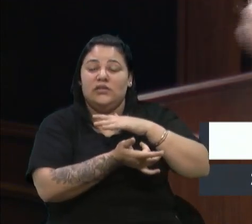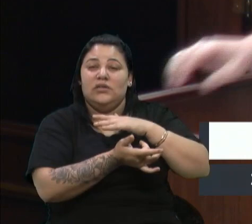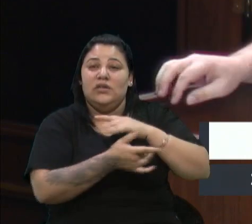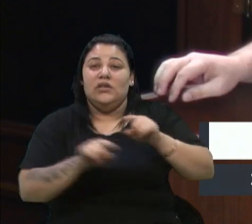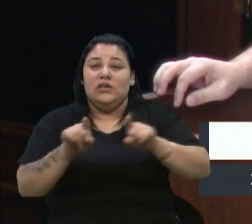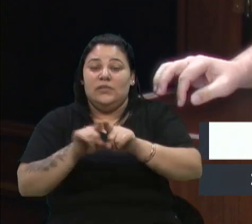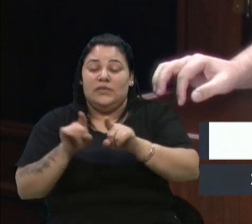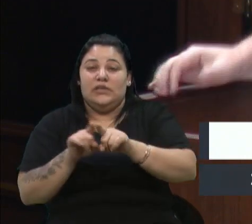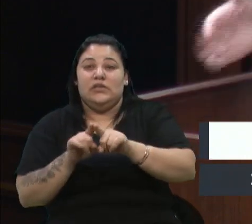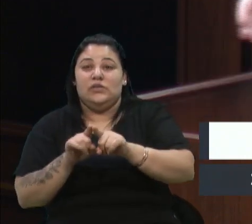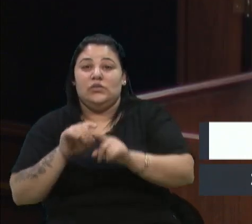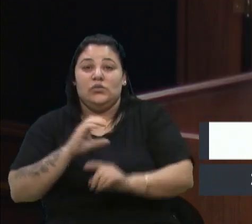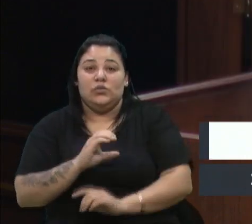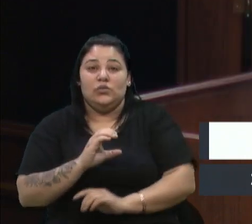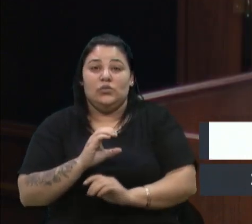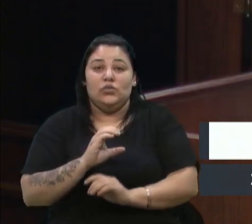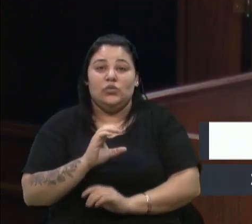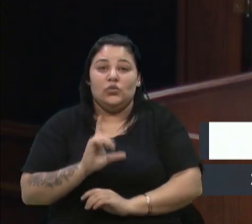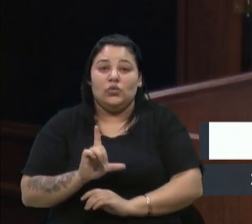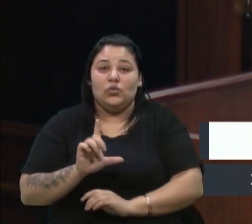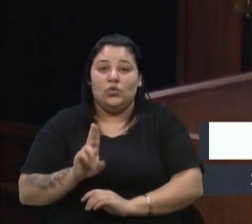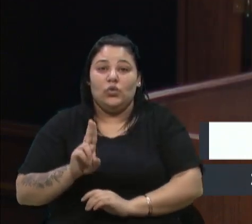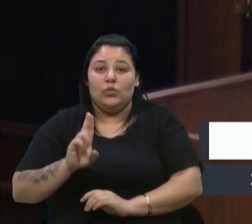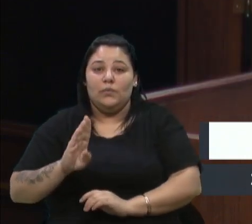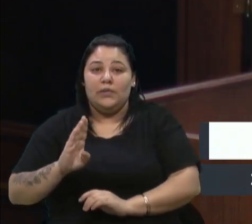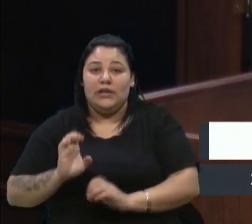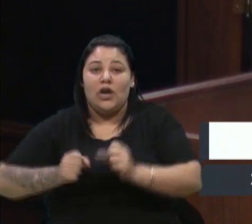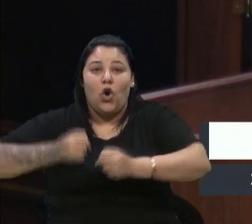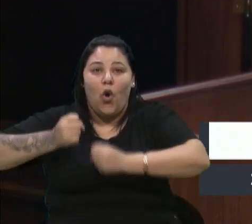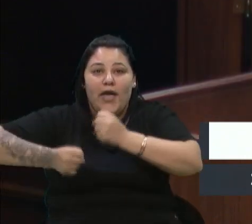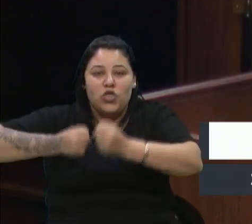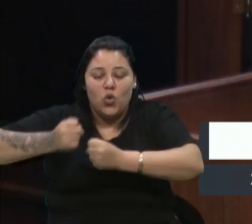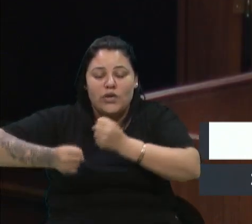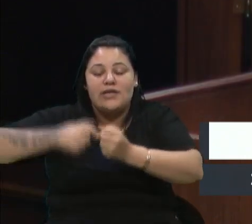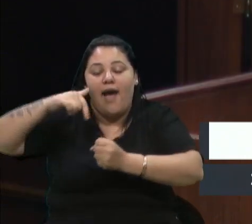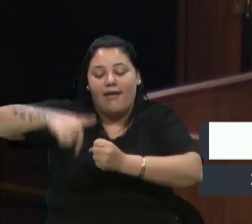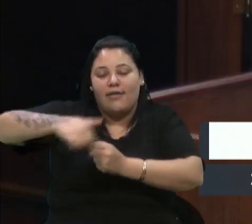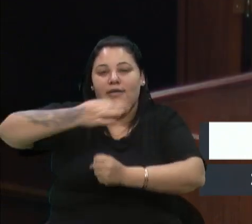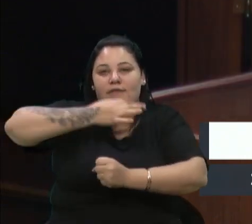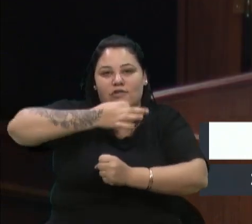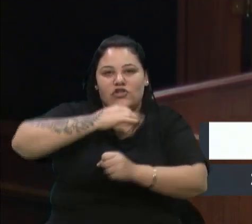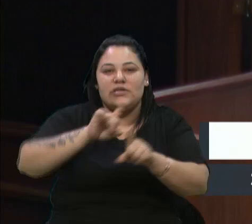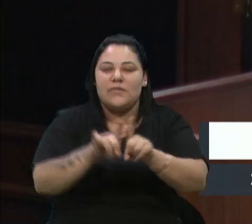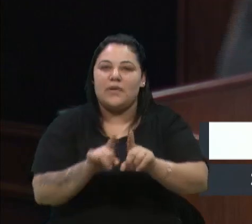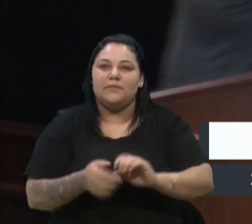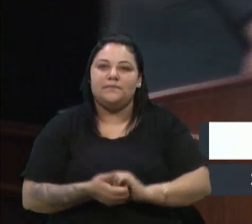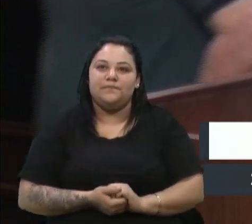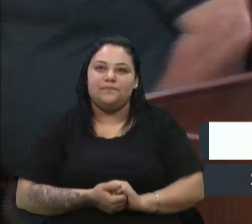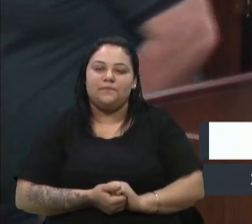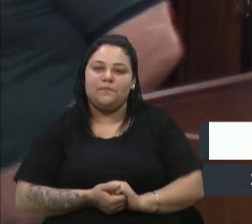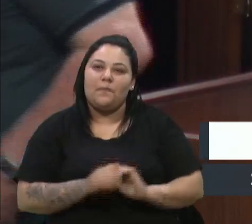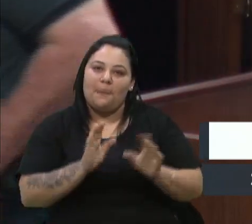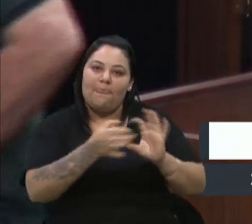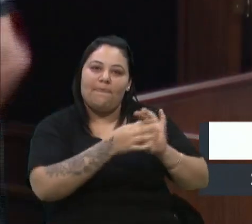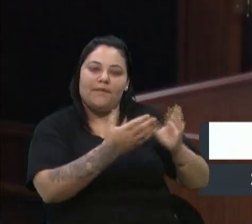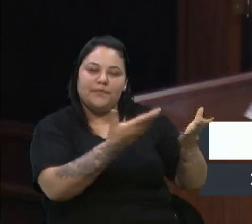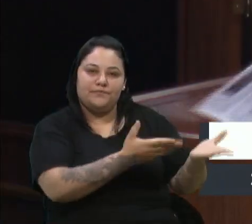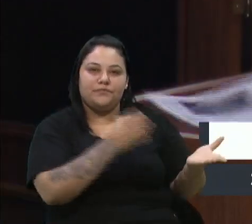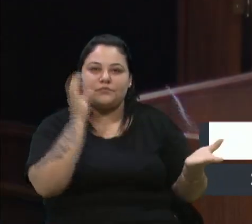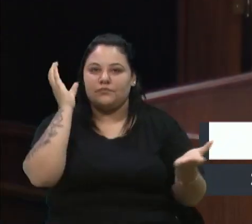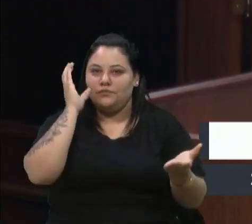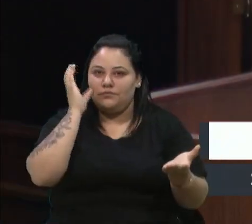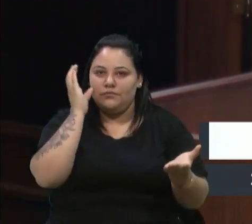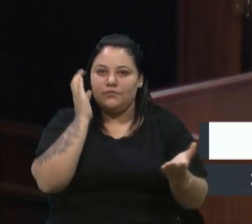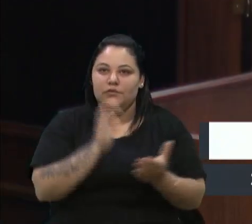Maratona de Caxias, nesse domingo agora, aqui na cidade. Eu já lhe cedo a parte, vereador Cadori, só